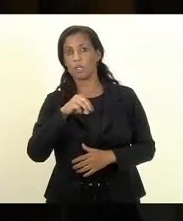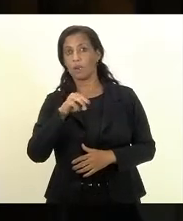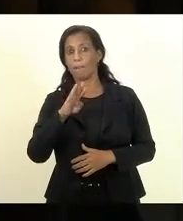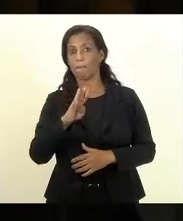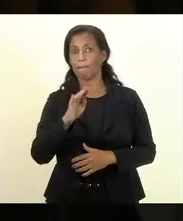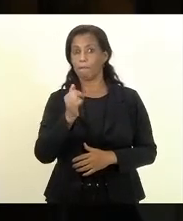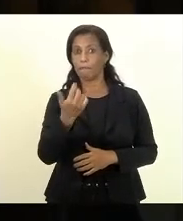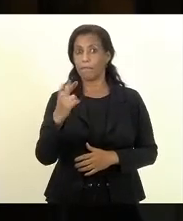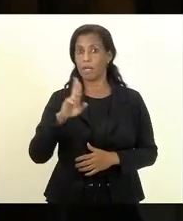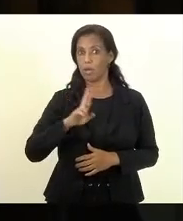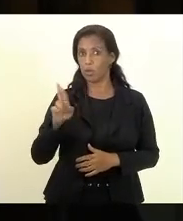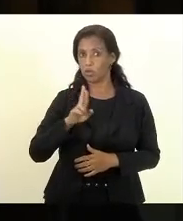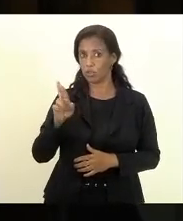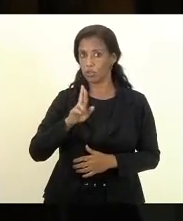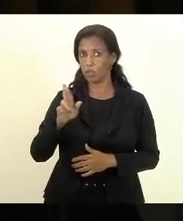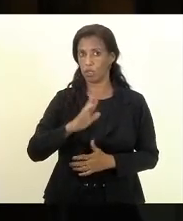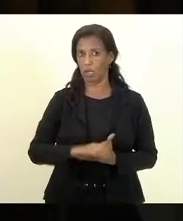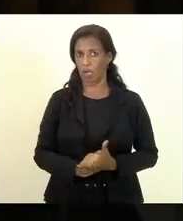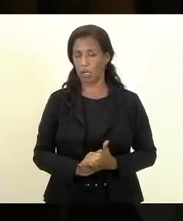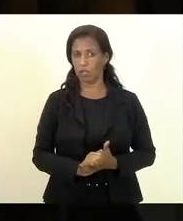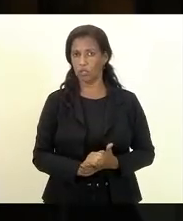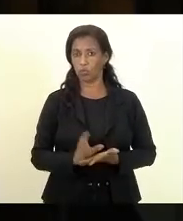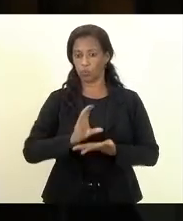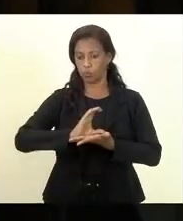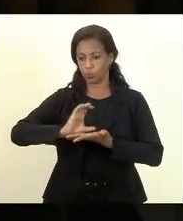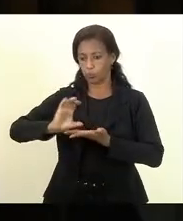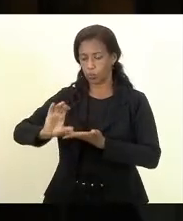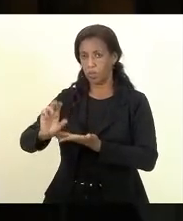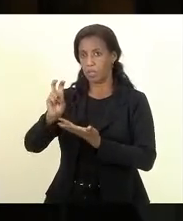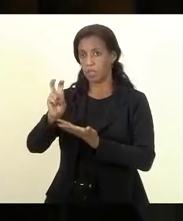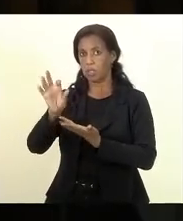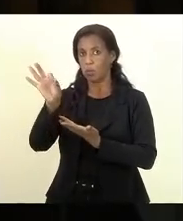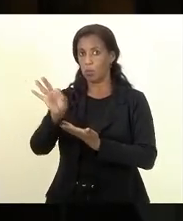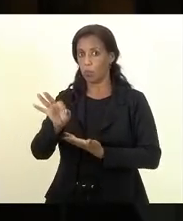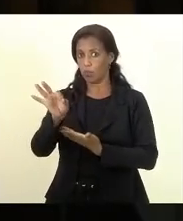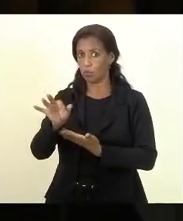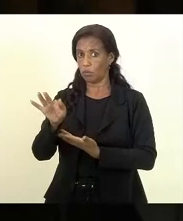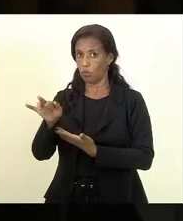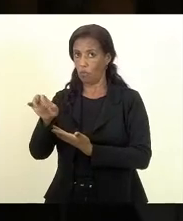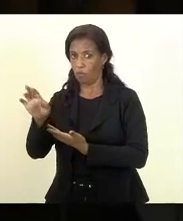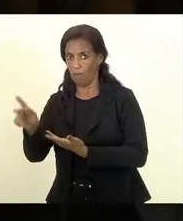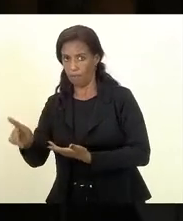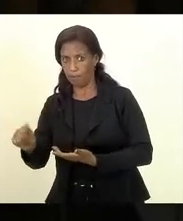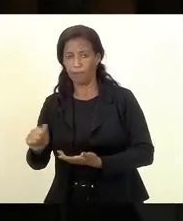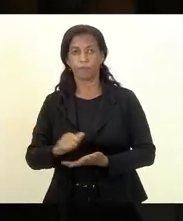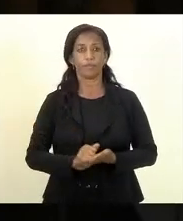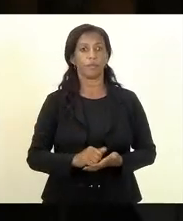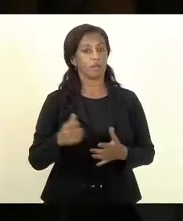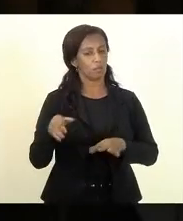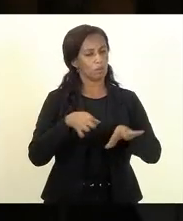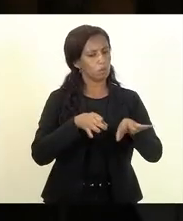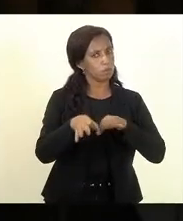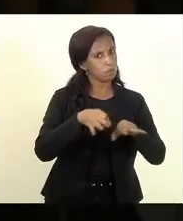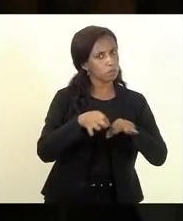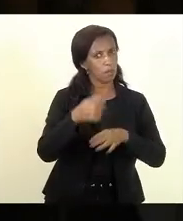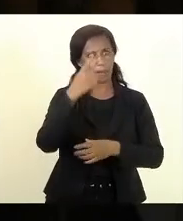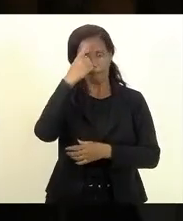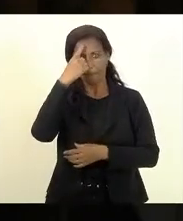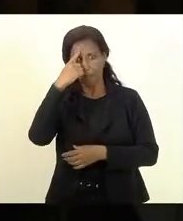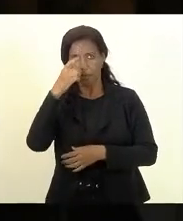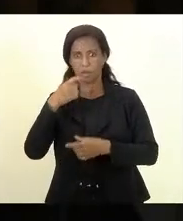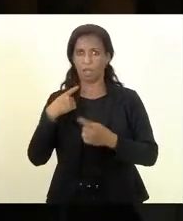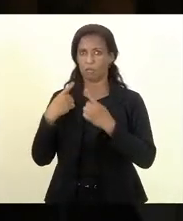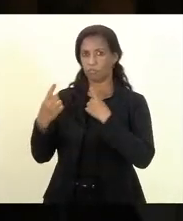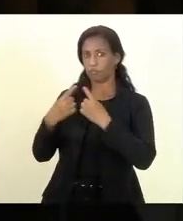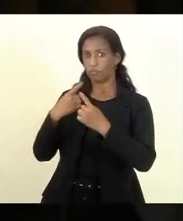reais, com os recursos vinculados ao FECP, 5% do FECP. Então é preciso se organizar, sentar, dialogar,